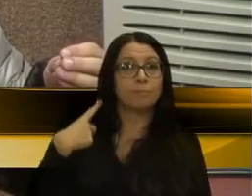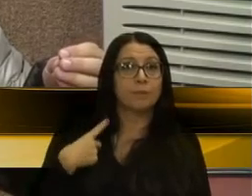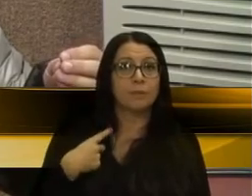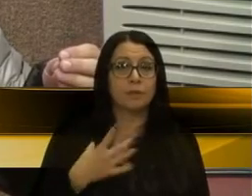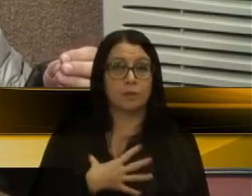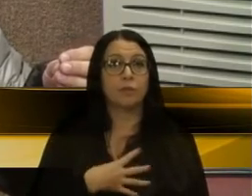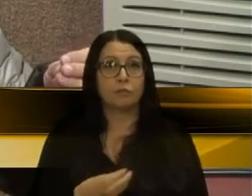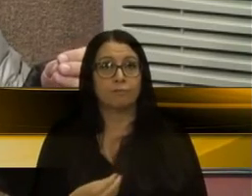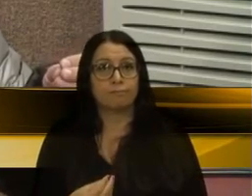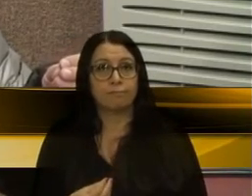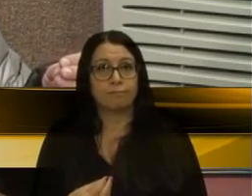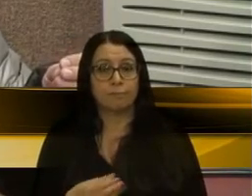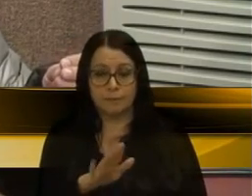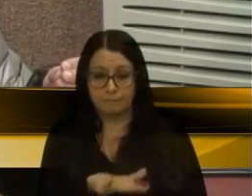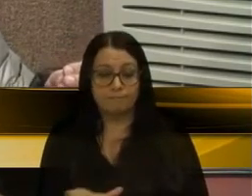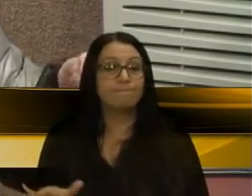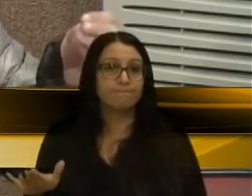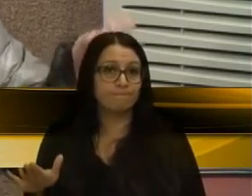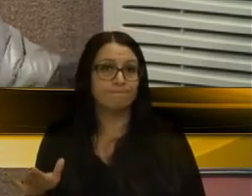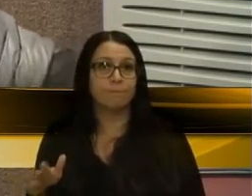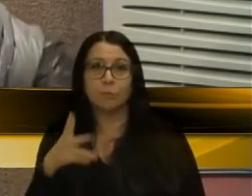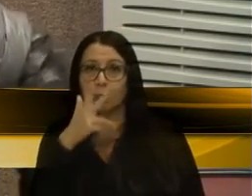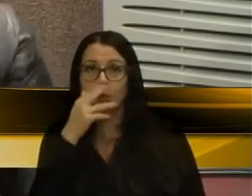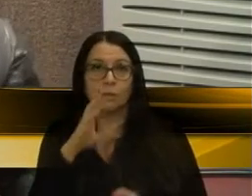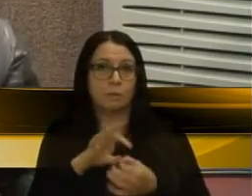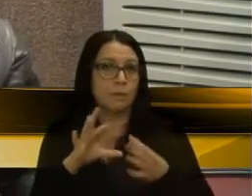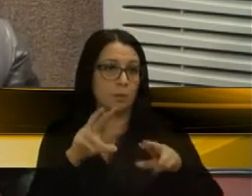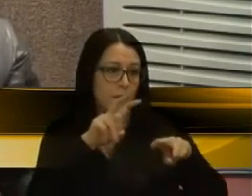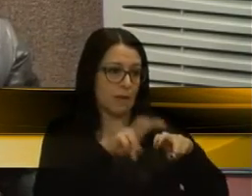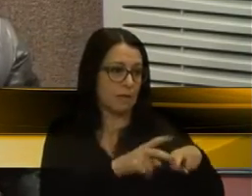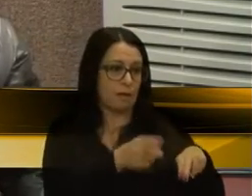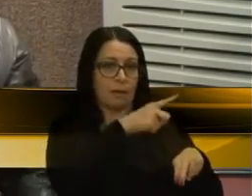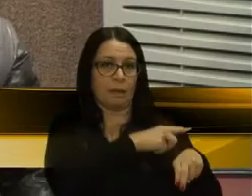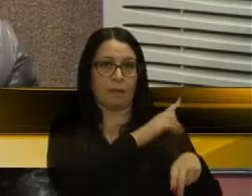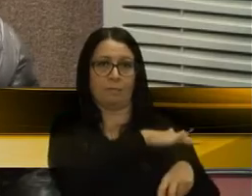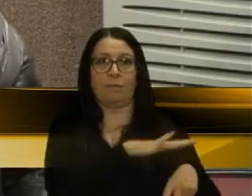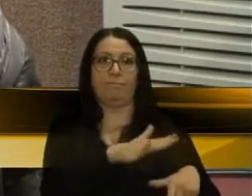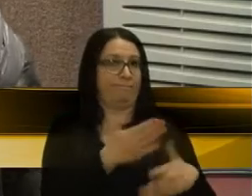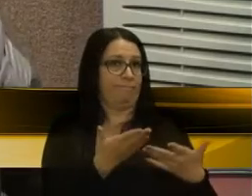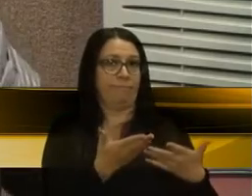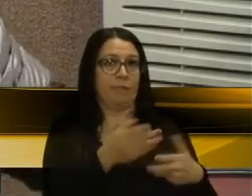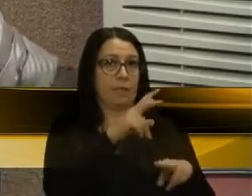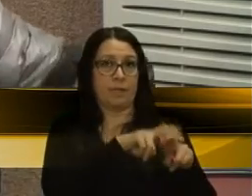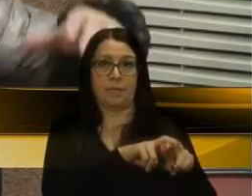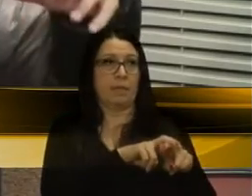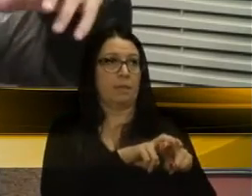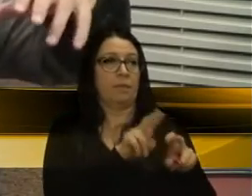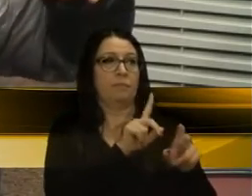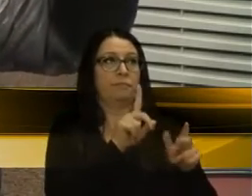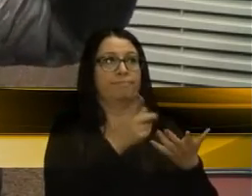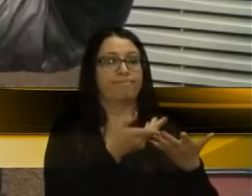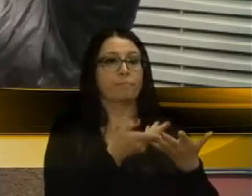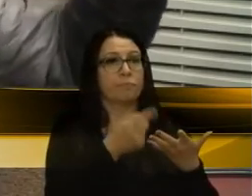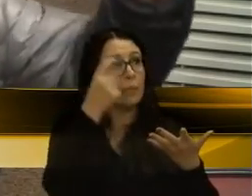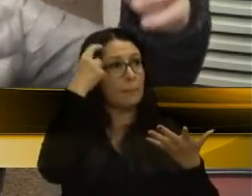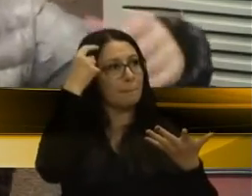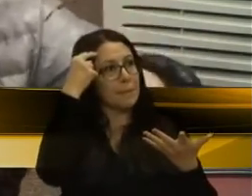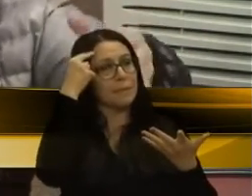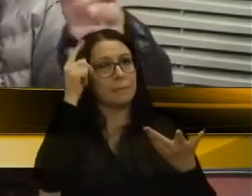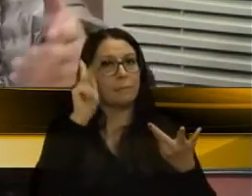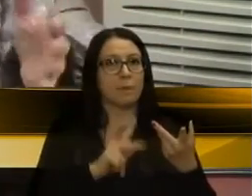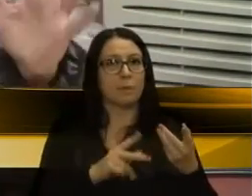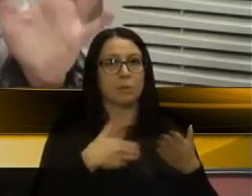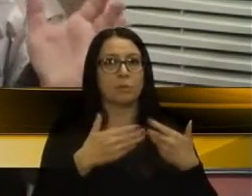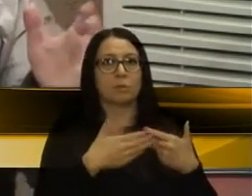filhos, crianças ainda, como a liberação da cadeirinha. Gente, a cadeirinha não foi pensada por uma pessoa